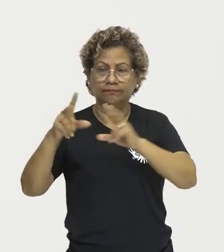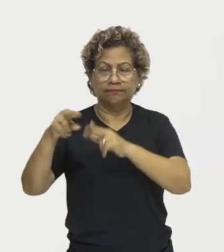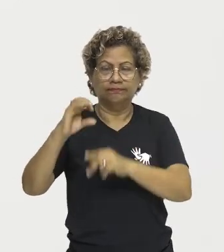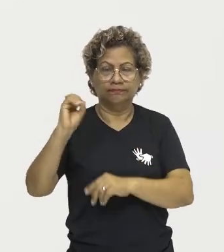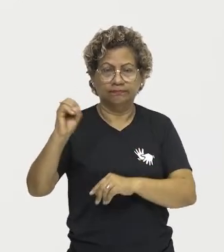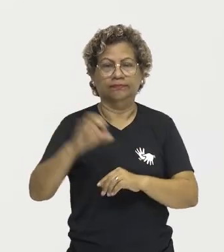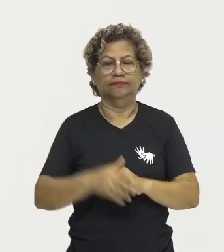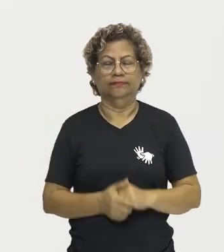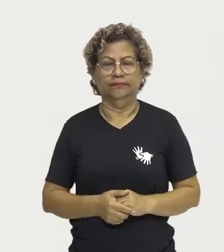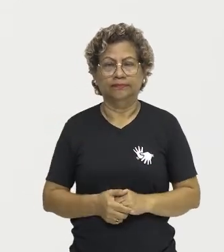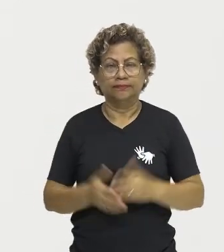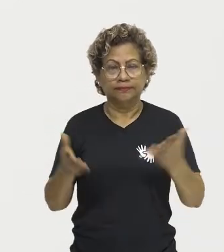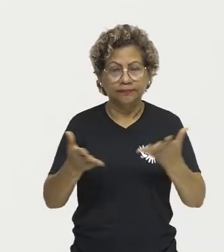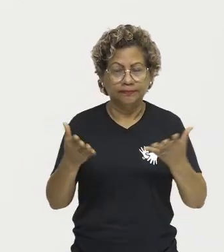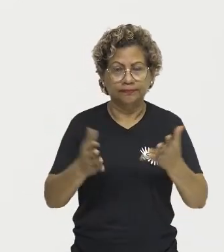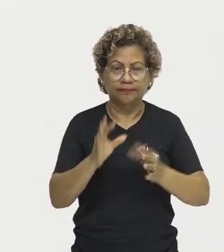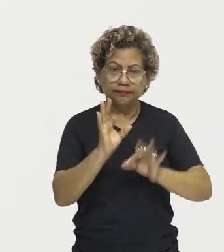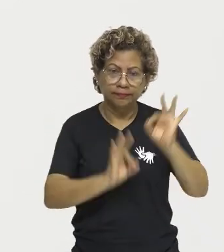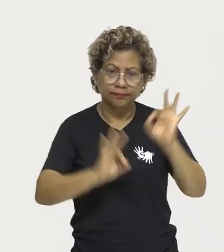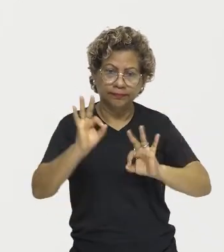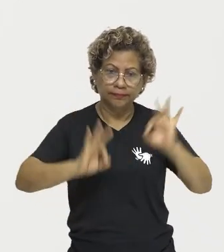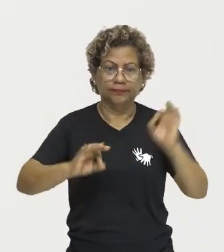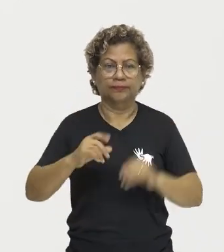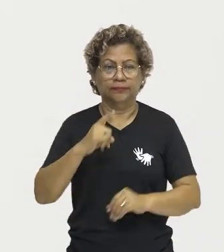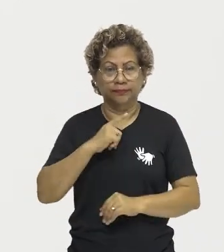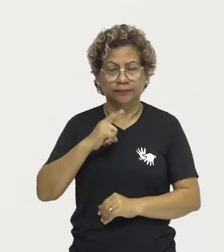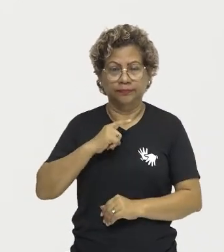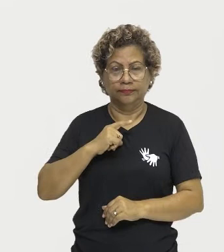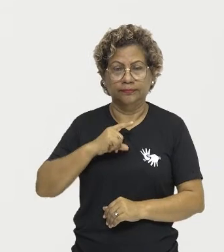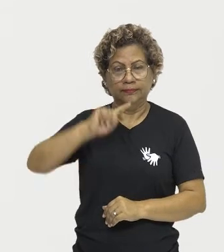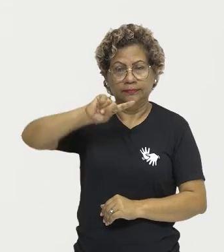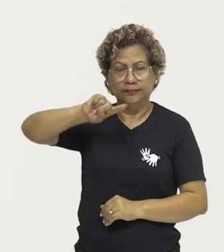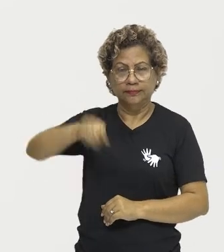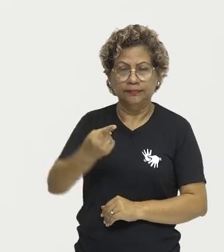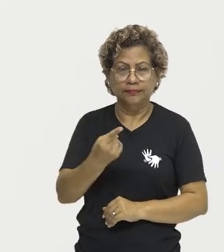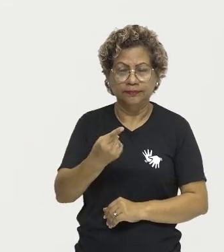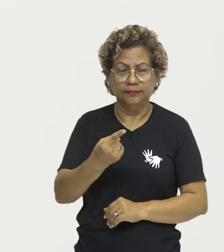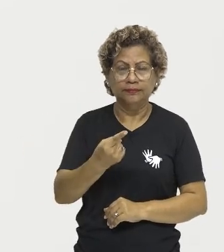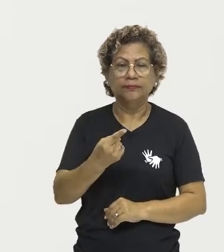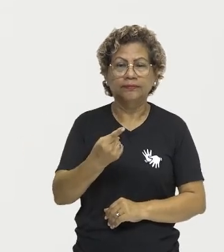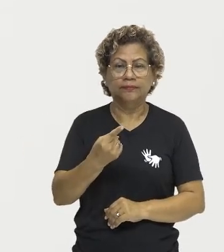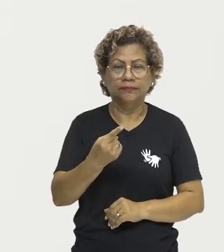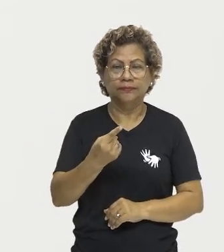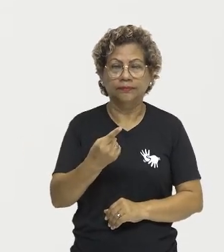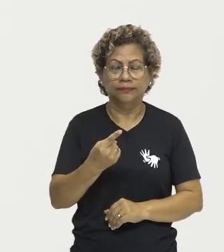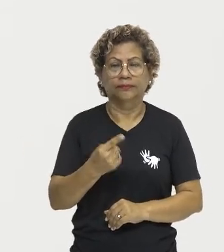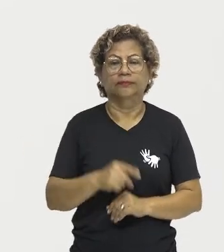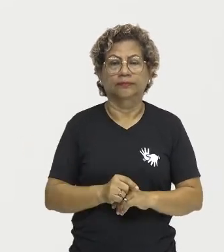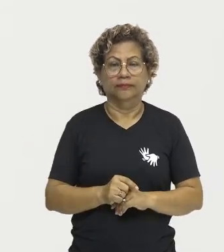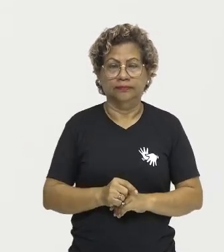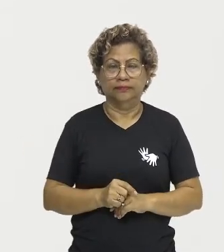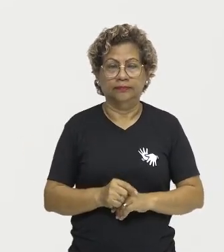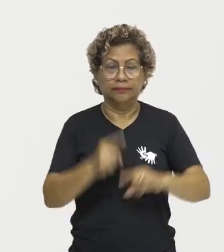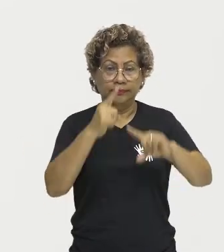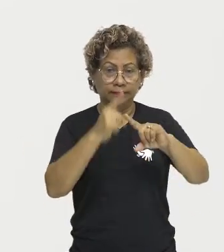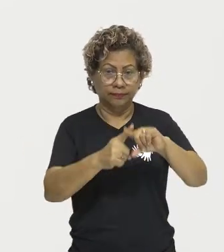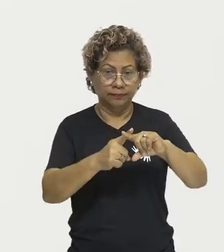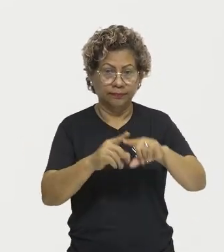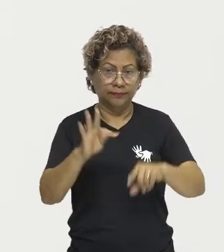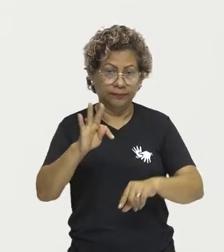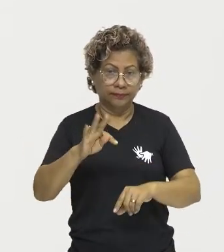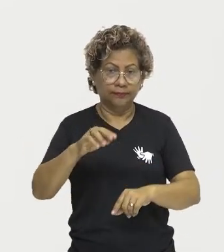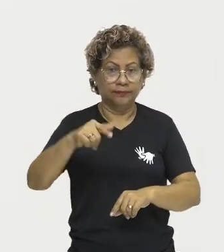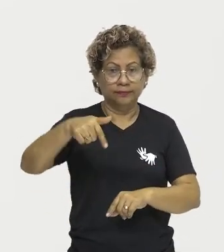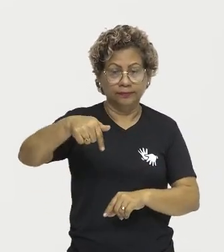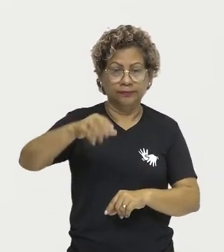a distributiva, 1.000T menos 70.000 mais